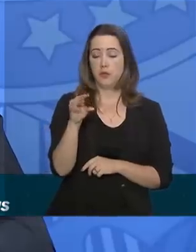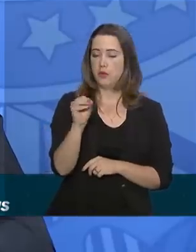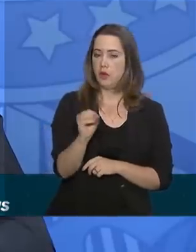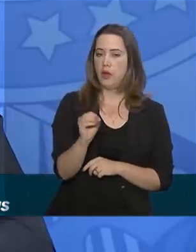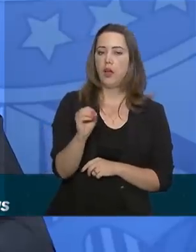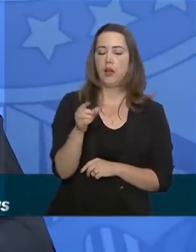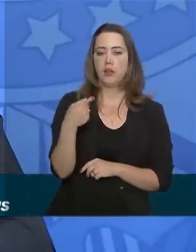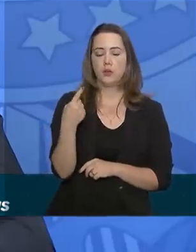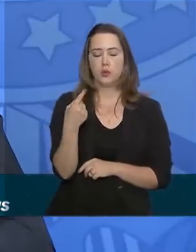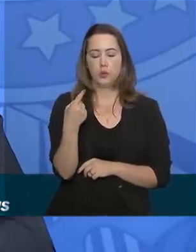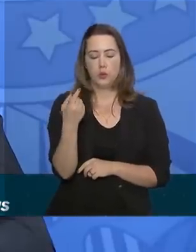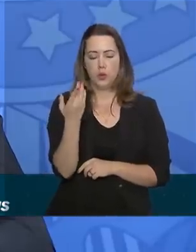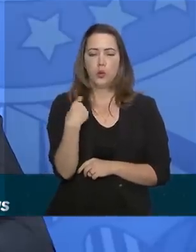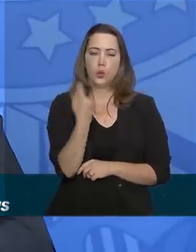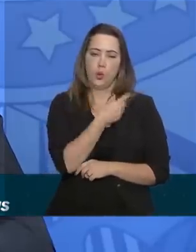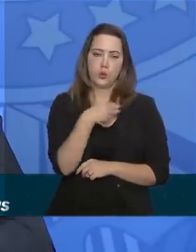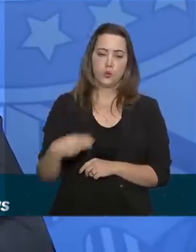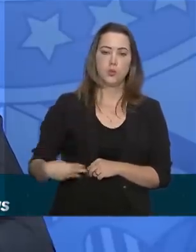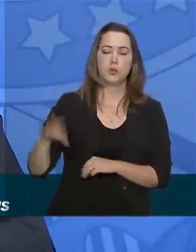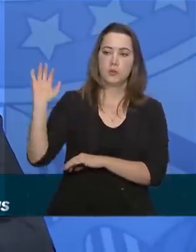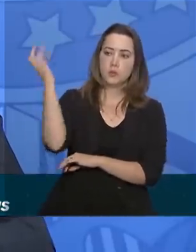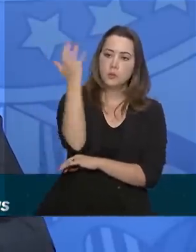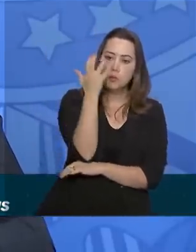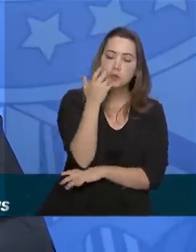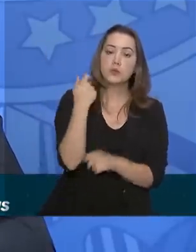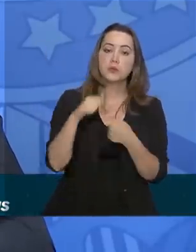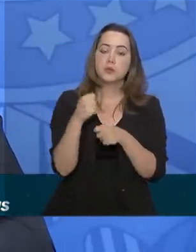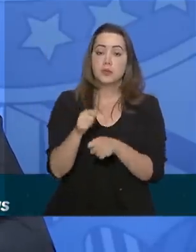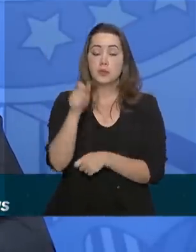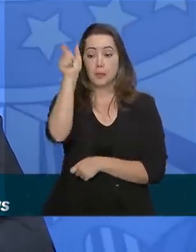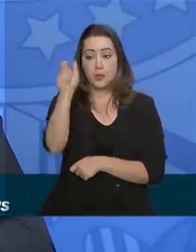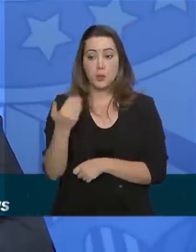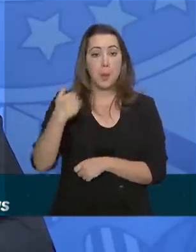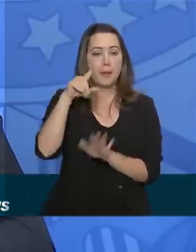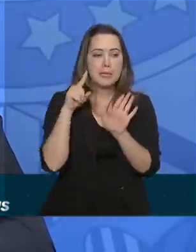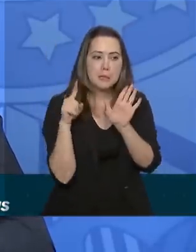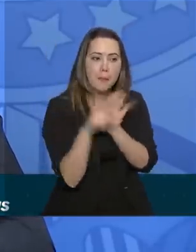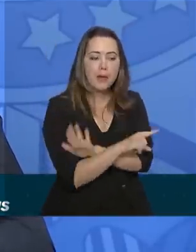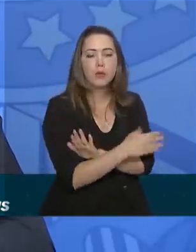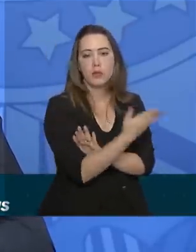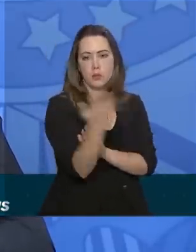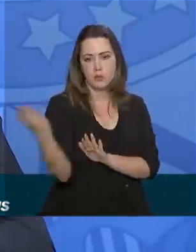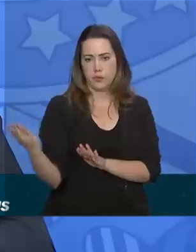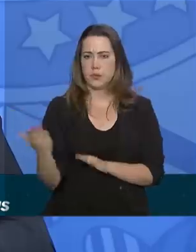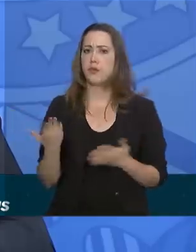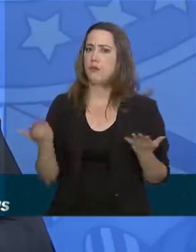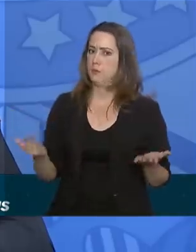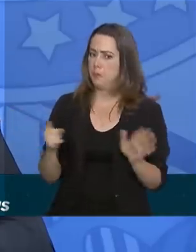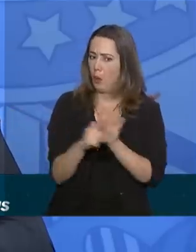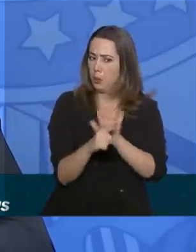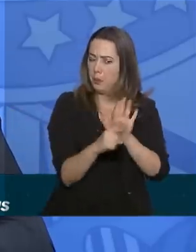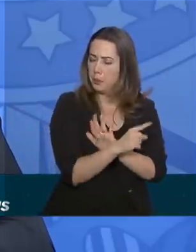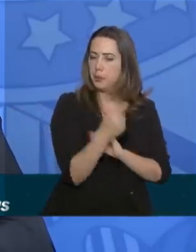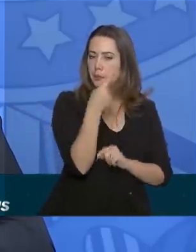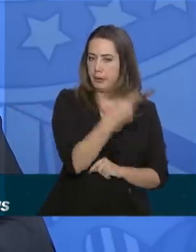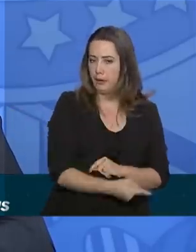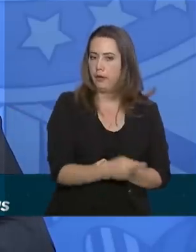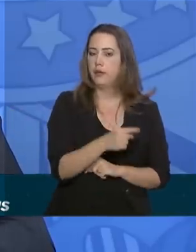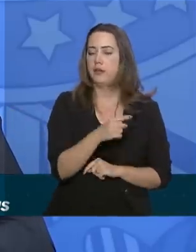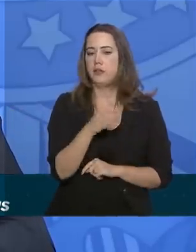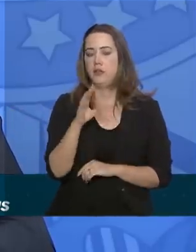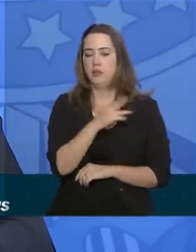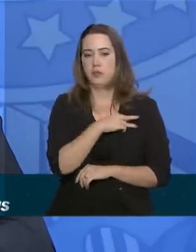nosso ministro do meio ambiente deve ser a pessoa mais pressionada por todos aqui tenho certeza que com